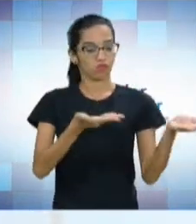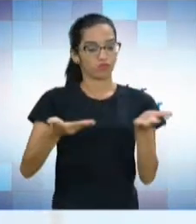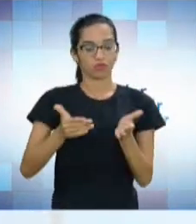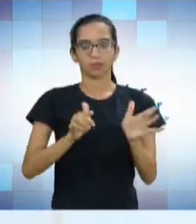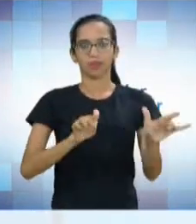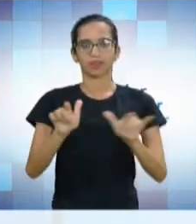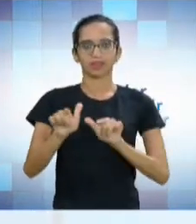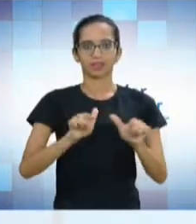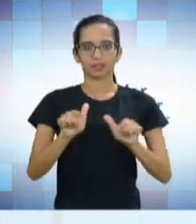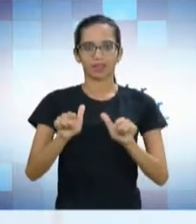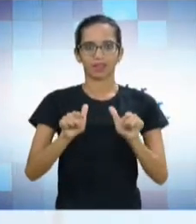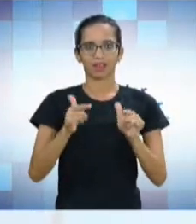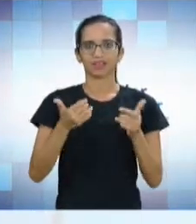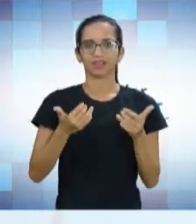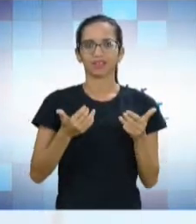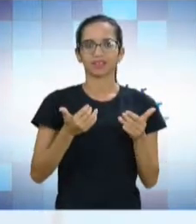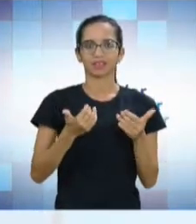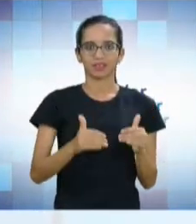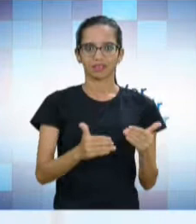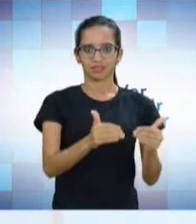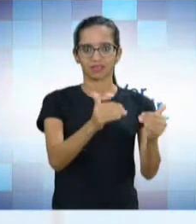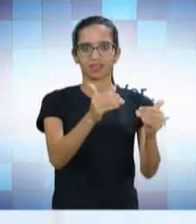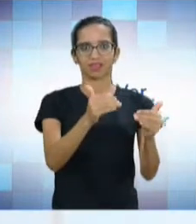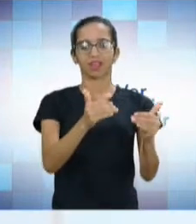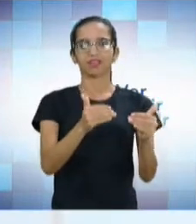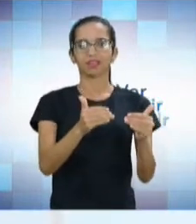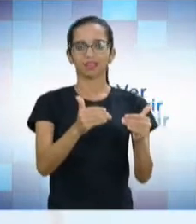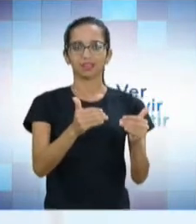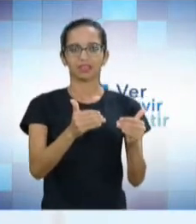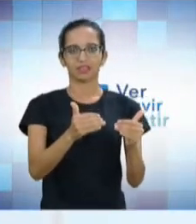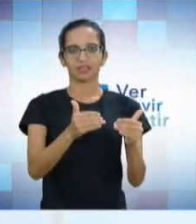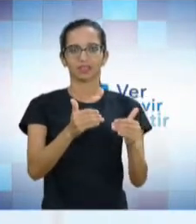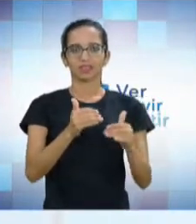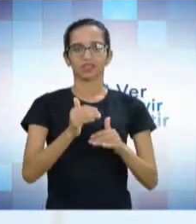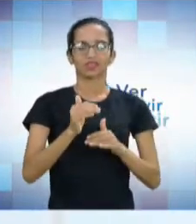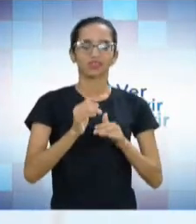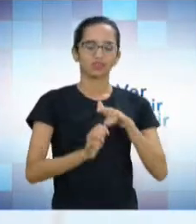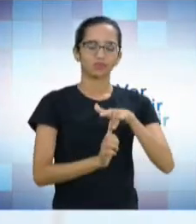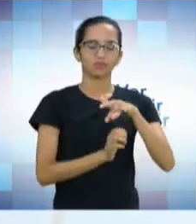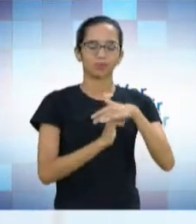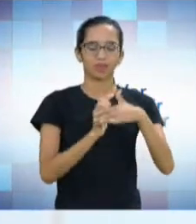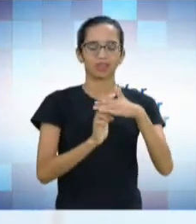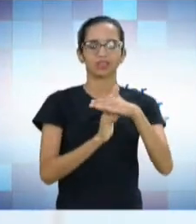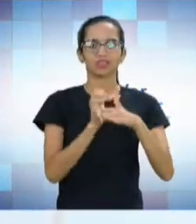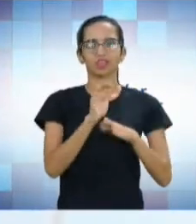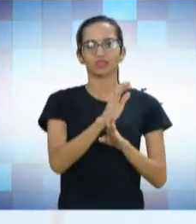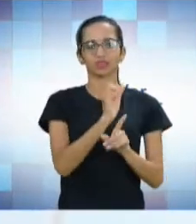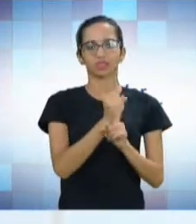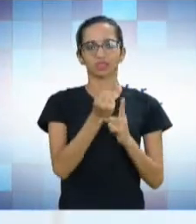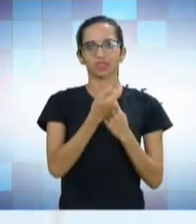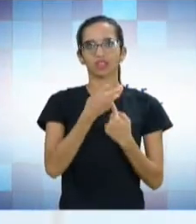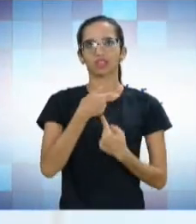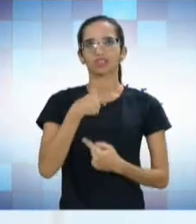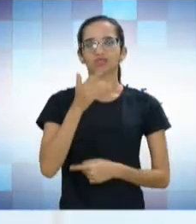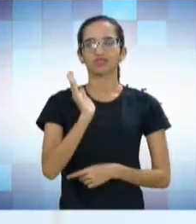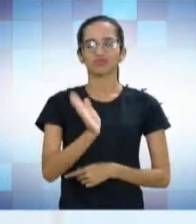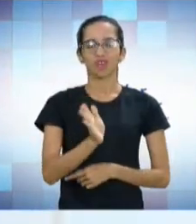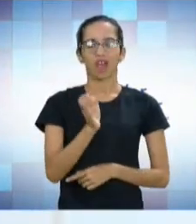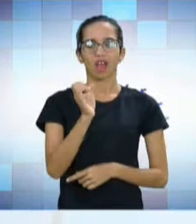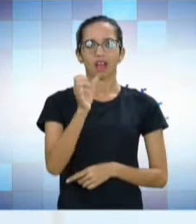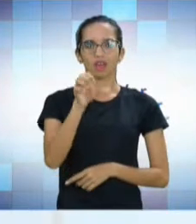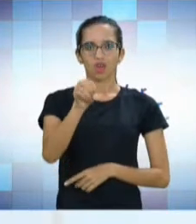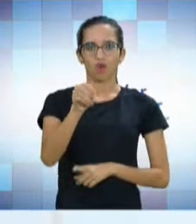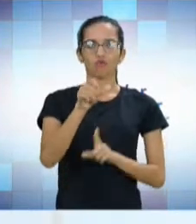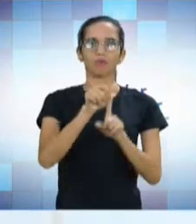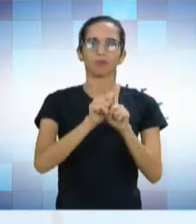para ser um dos seus assessores o prefeito firmino na secretaria de economia solidária e lá estou há oito meses